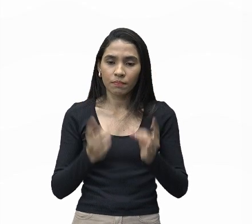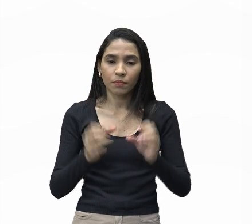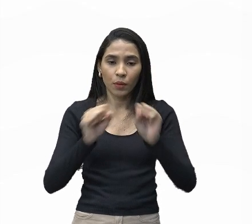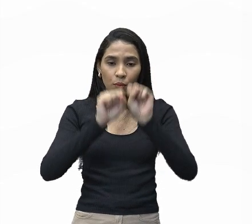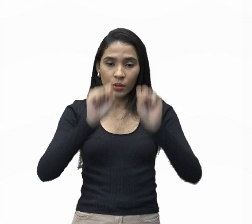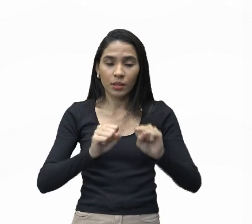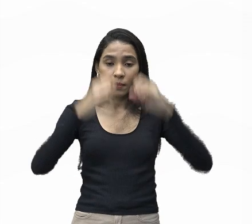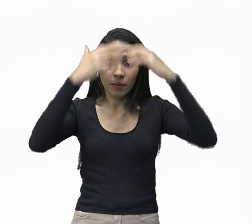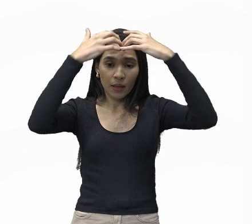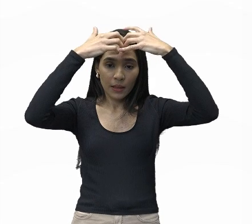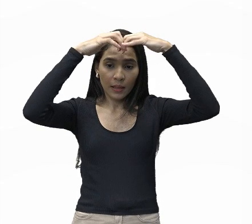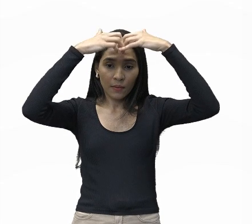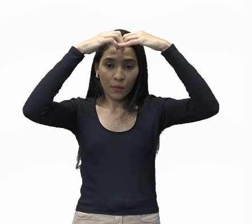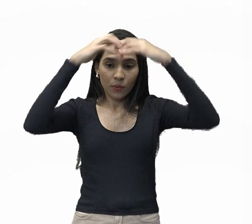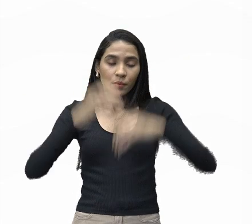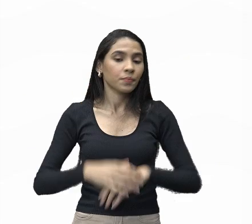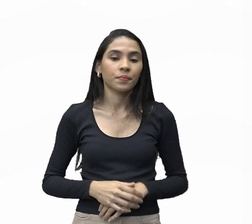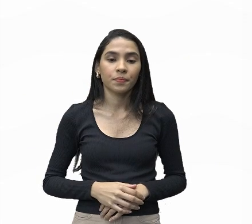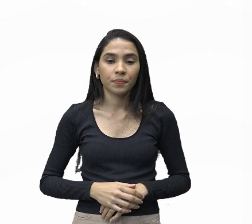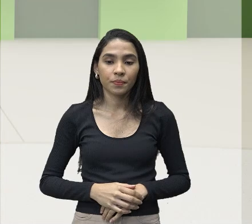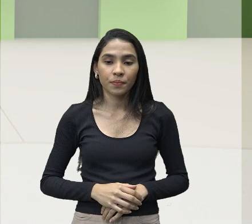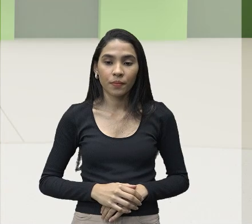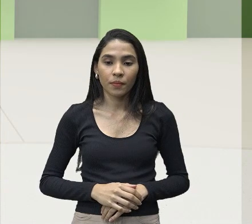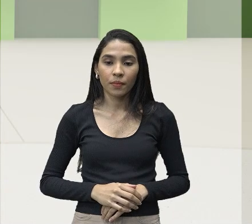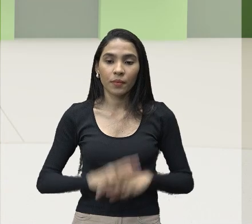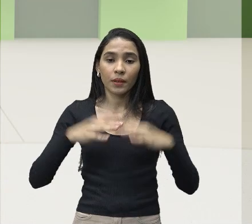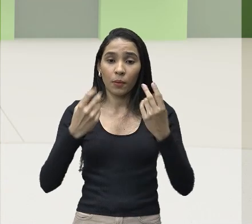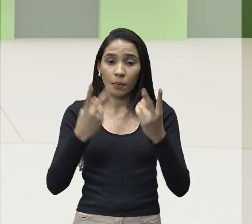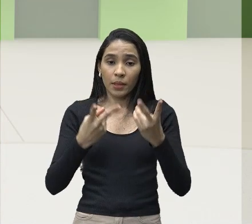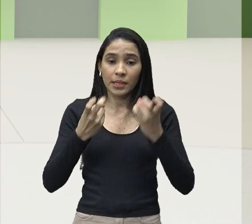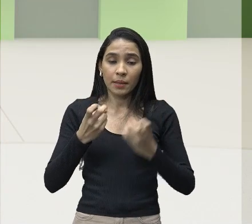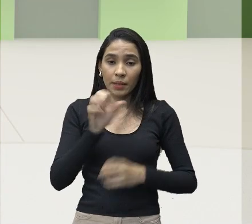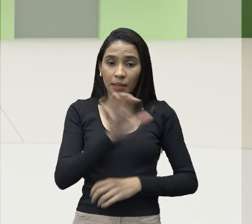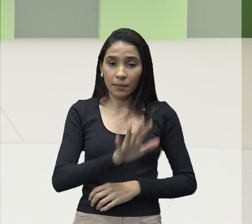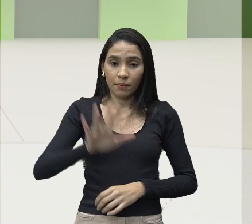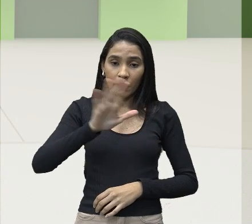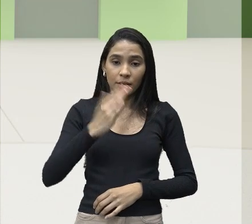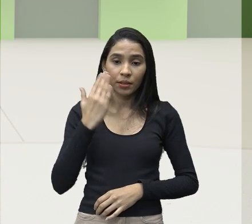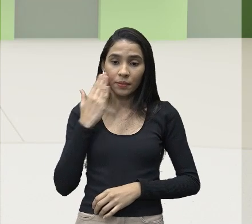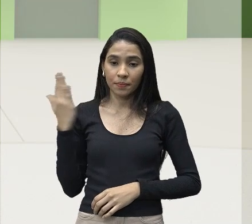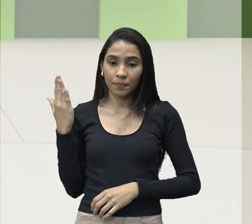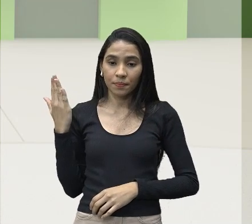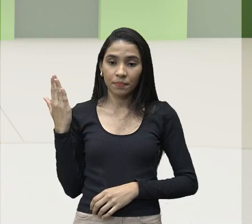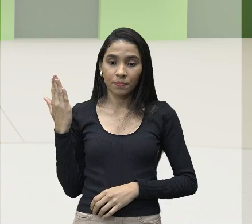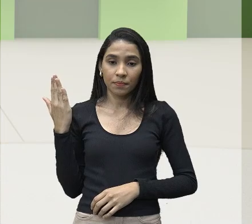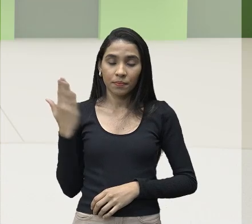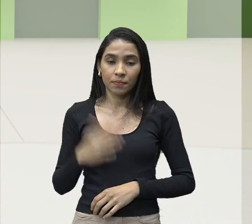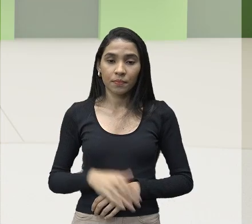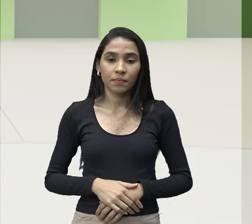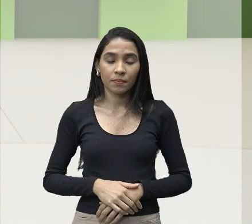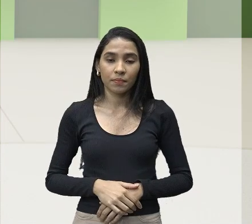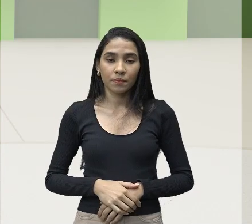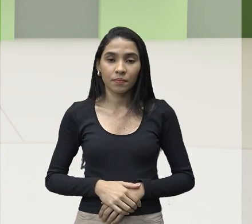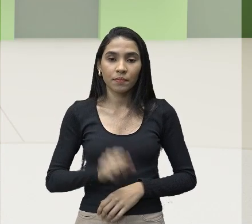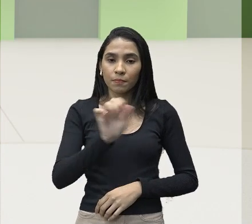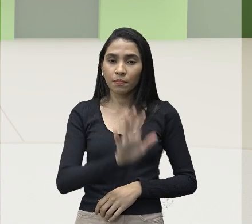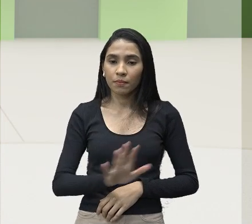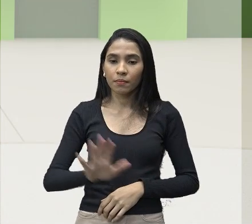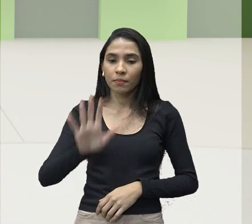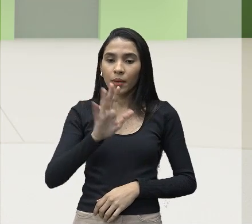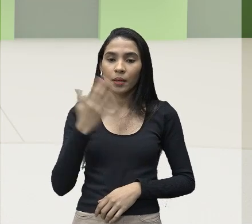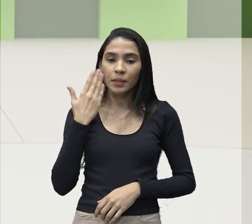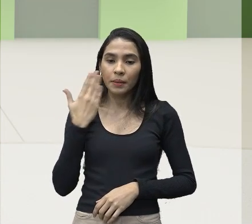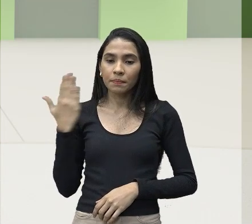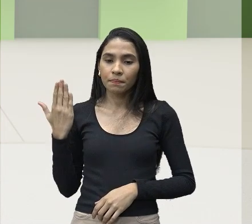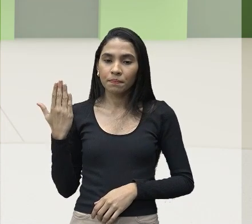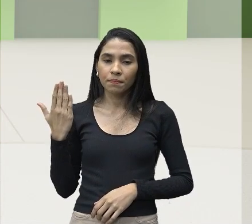sistema nervoso, né? Então, a gente observa aqui ao lado, olha só, essa representação, onde a gente